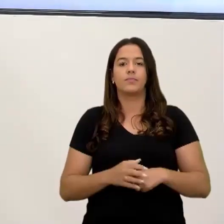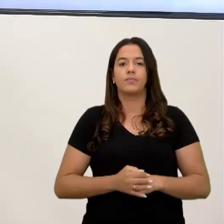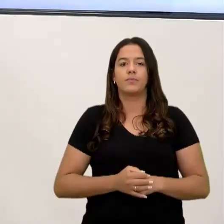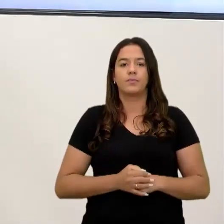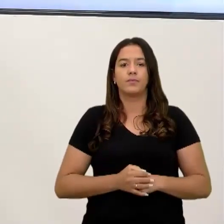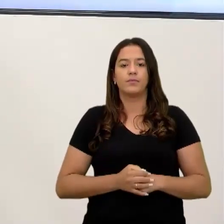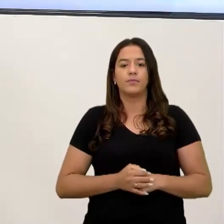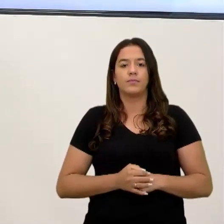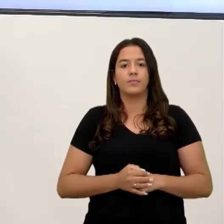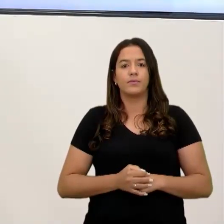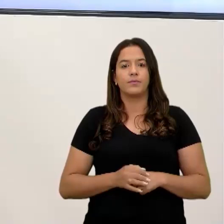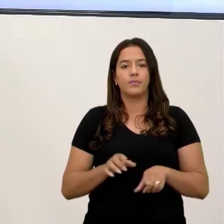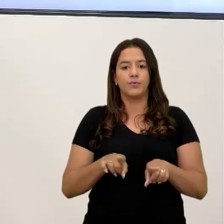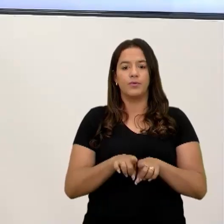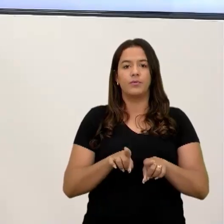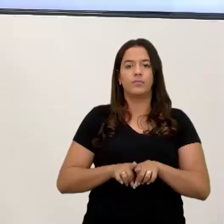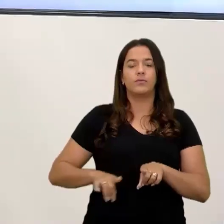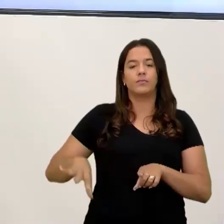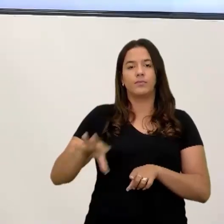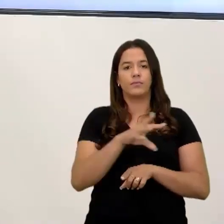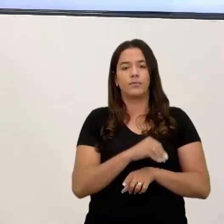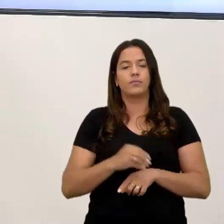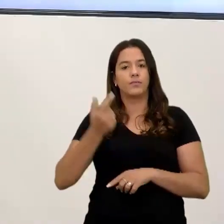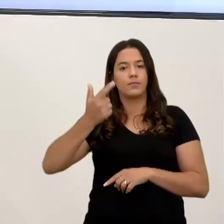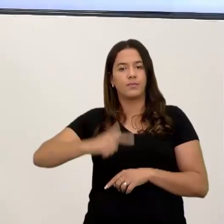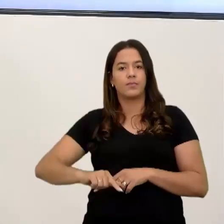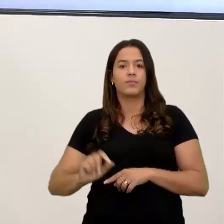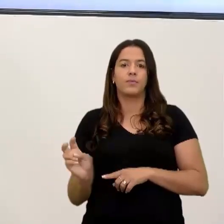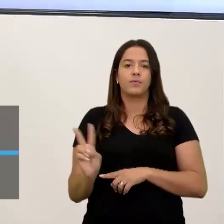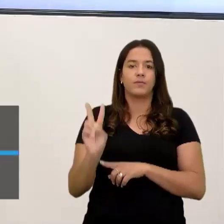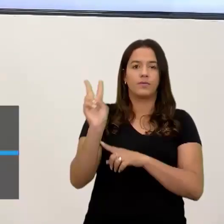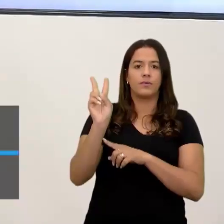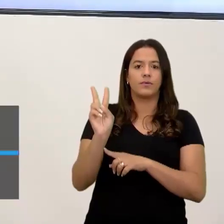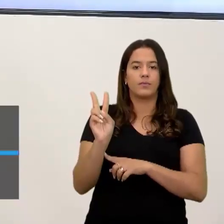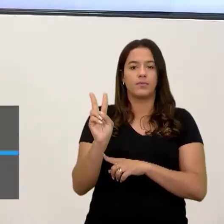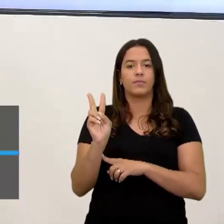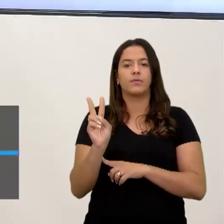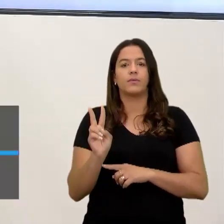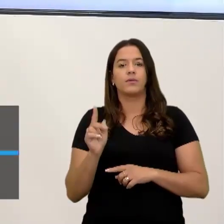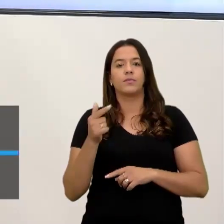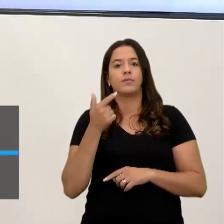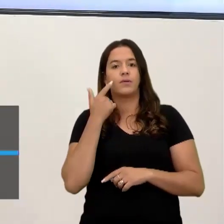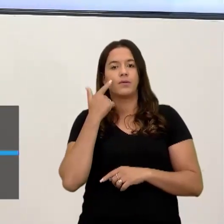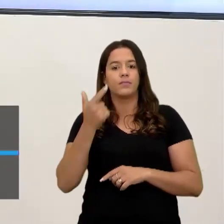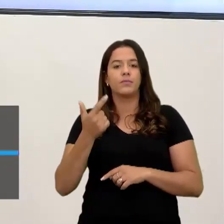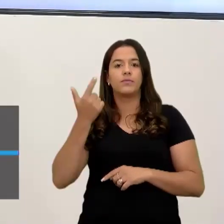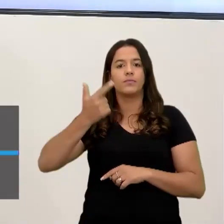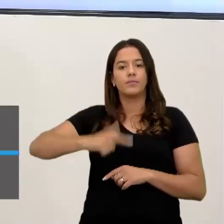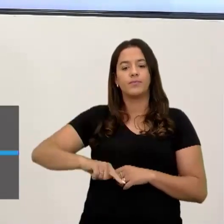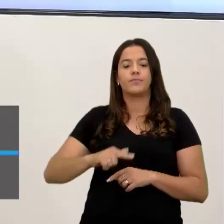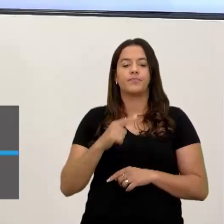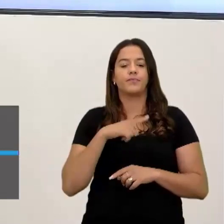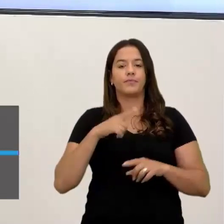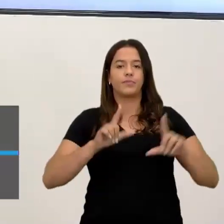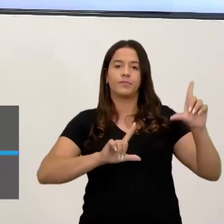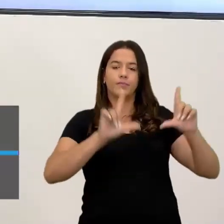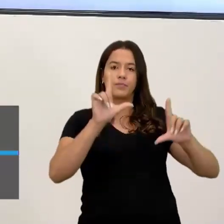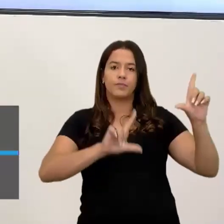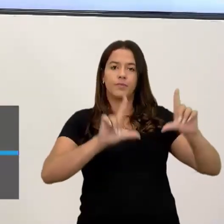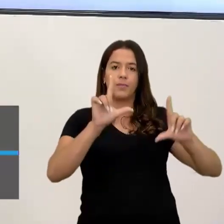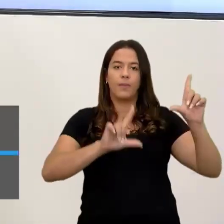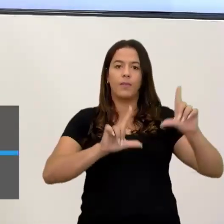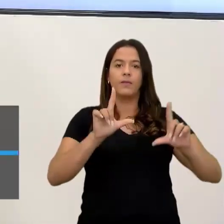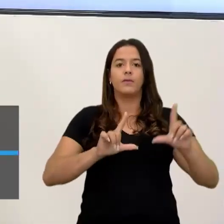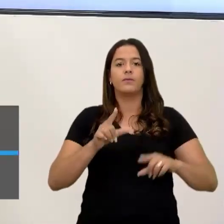se descobrir, mas a gente tem mais de um valores, vários valores, tá certo? Então, voltando aí para nossa telinha, a gente